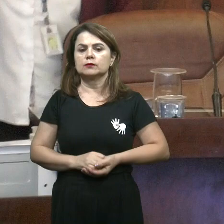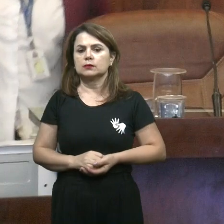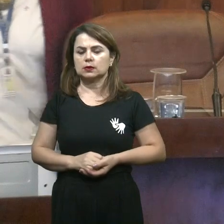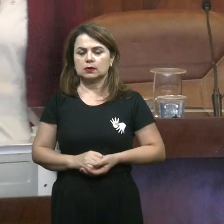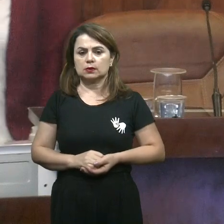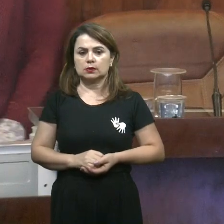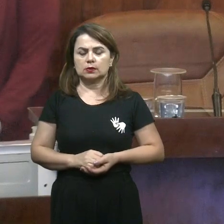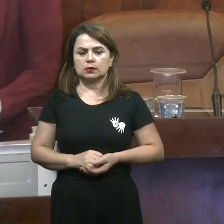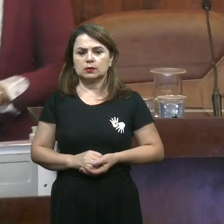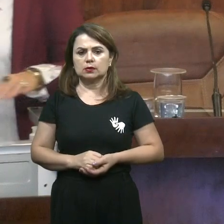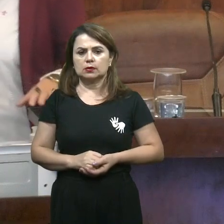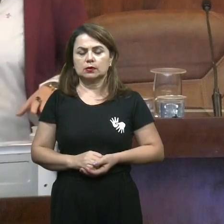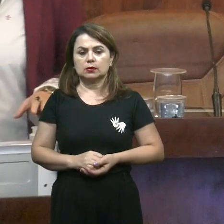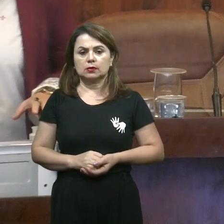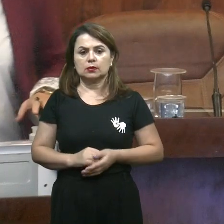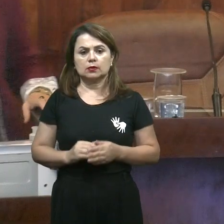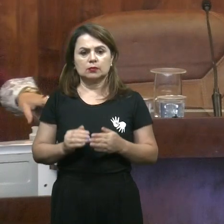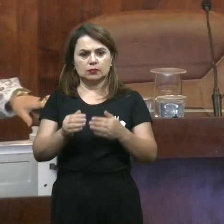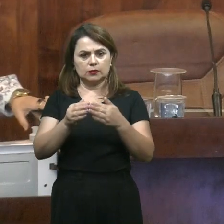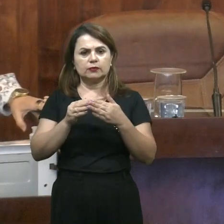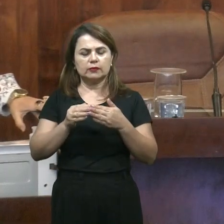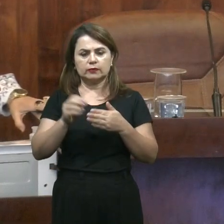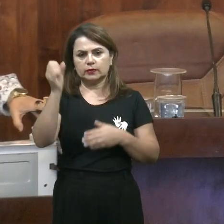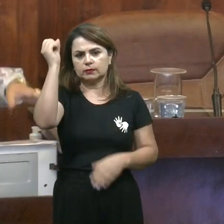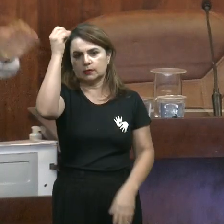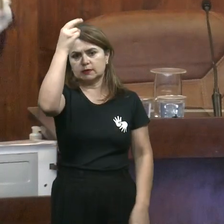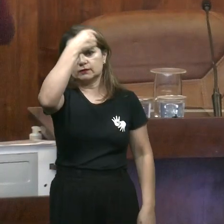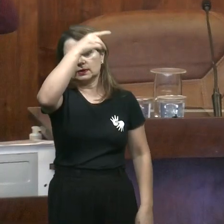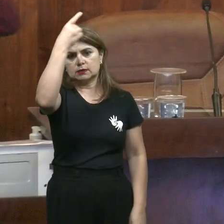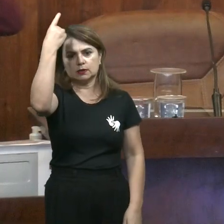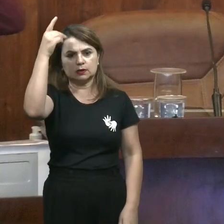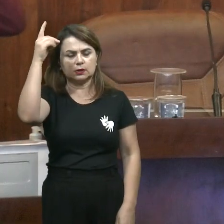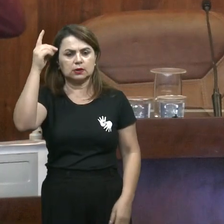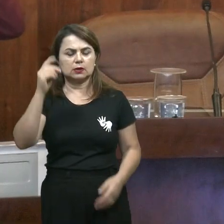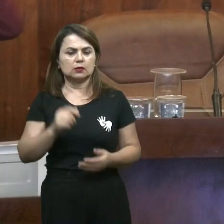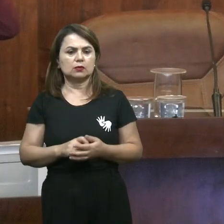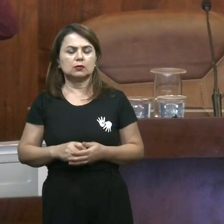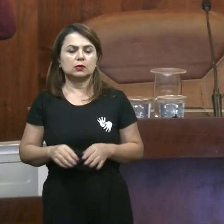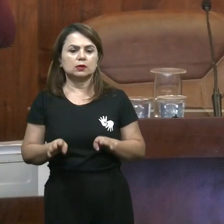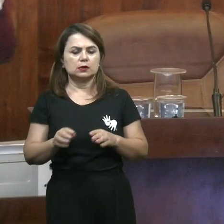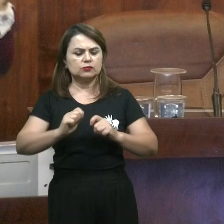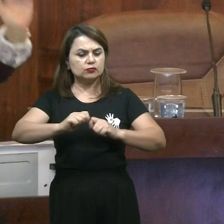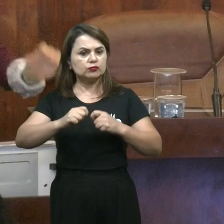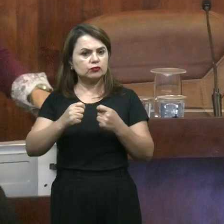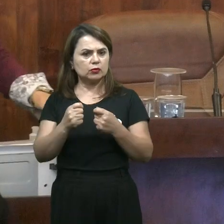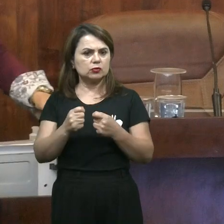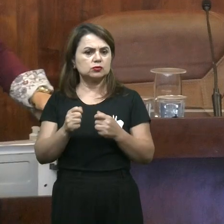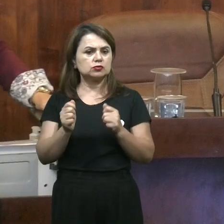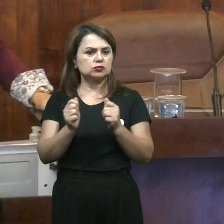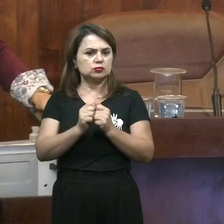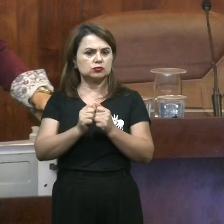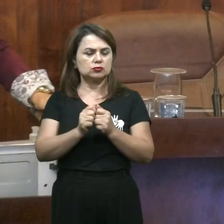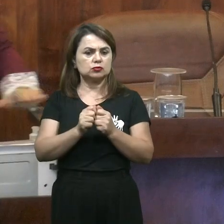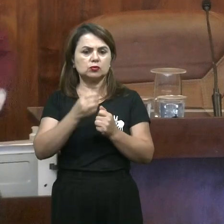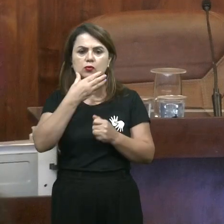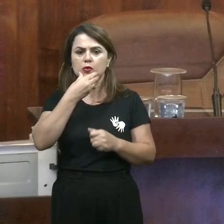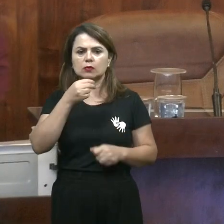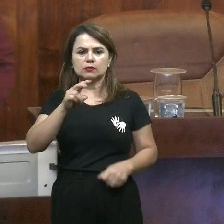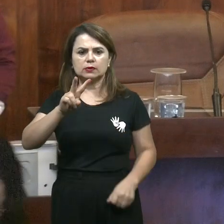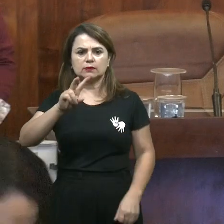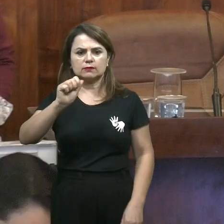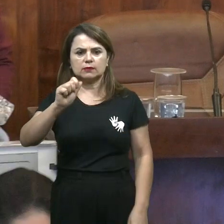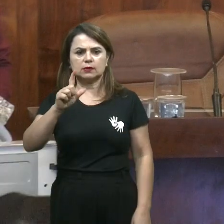ao prefeito municipal, senhor Daniel Alonso, após evitar isso, juntamente ao senhor Valdeci Fogaça de Oliveira,